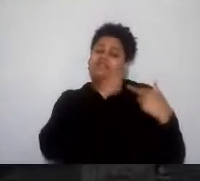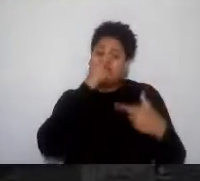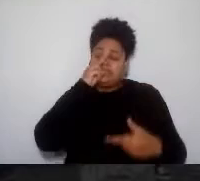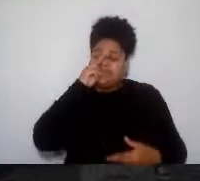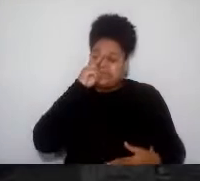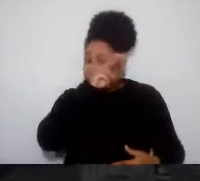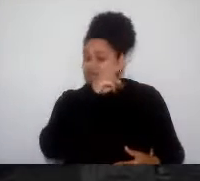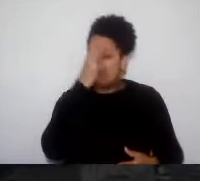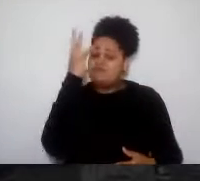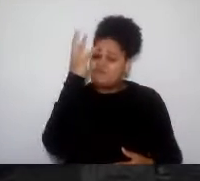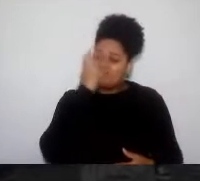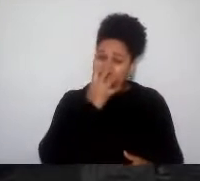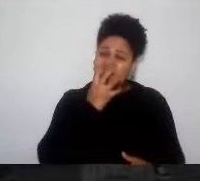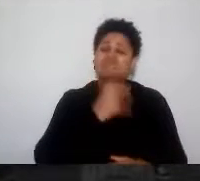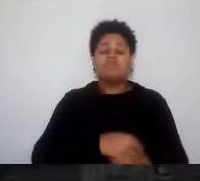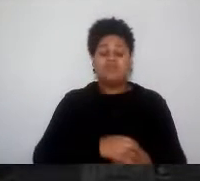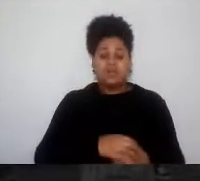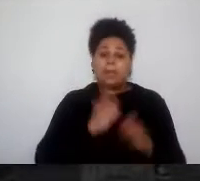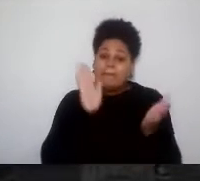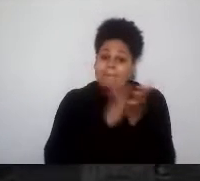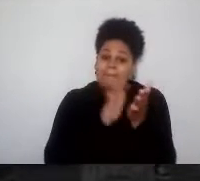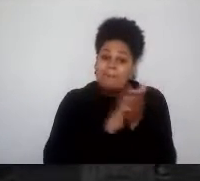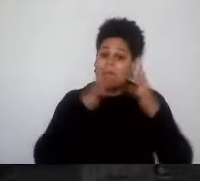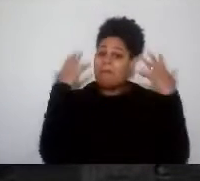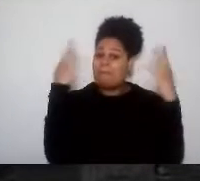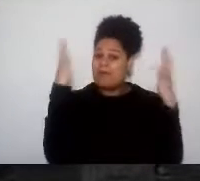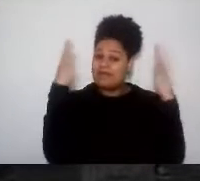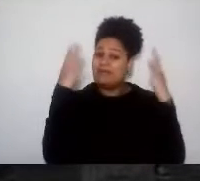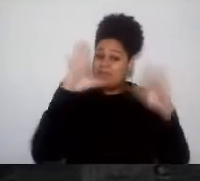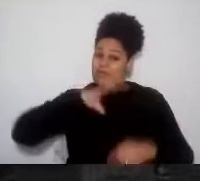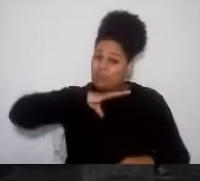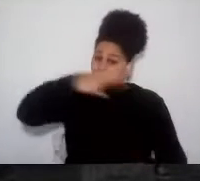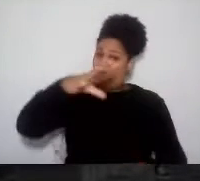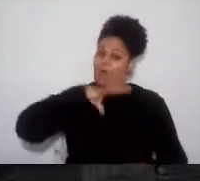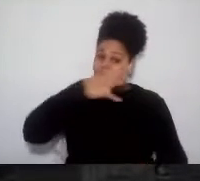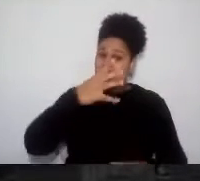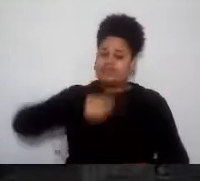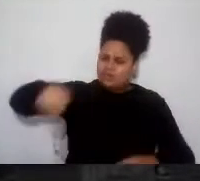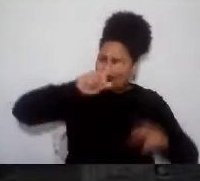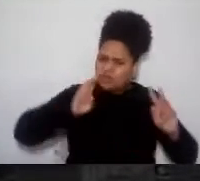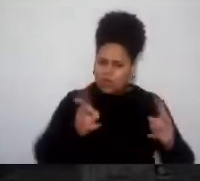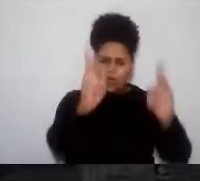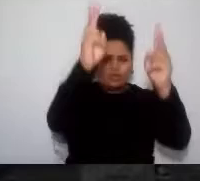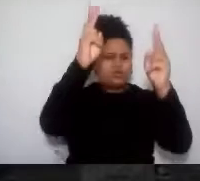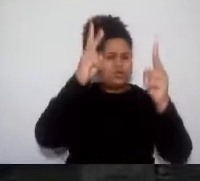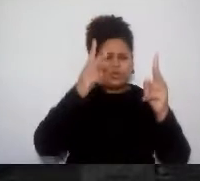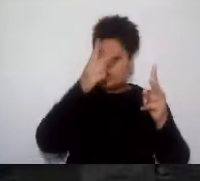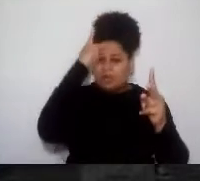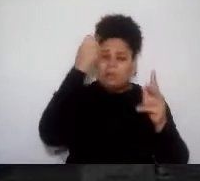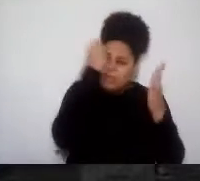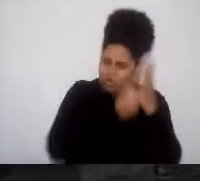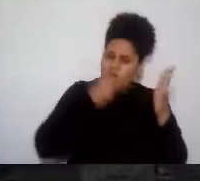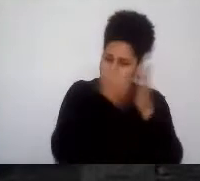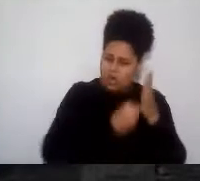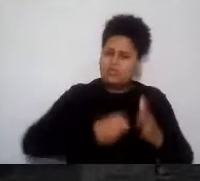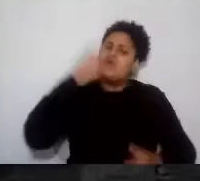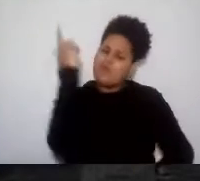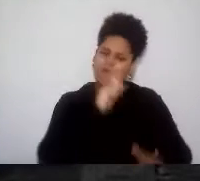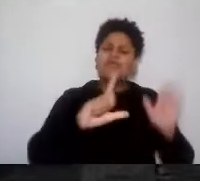companheiros, parabéns pela coragem e vamos em frente, porque quem luta faz a lei.